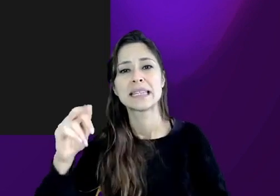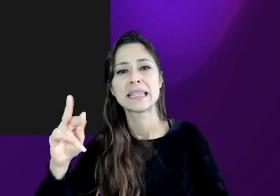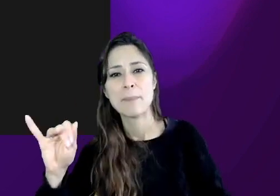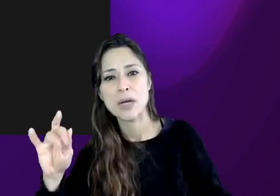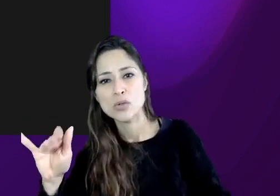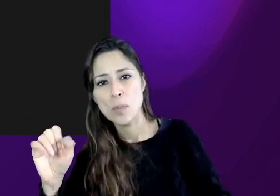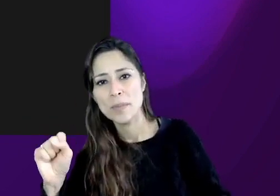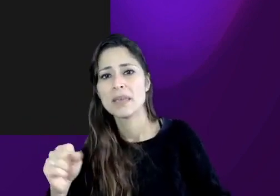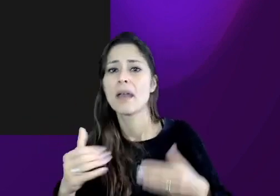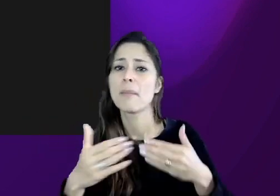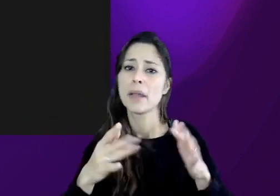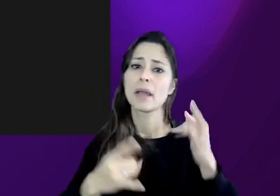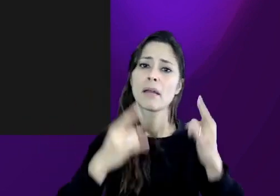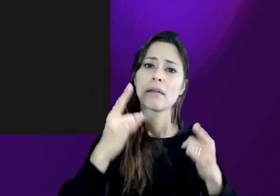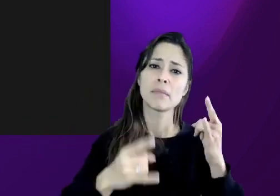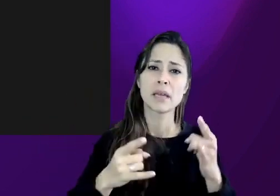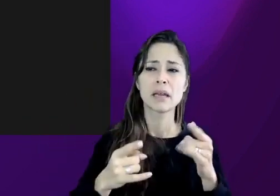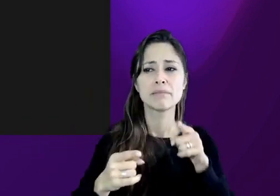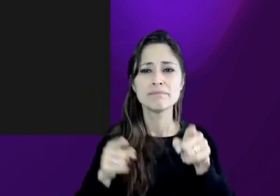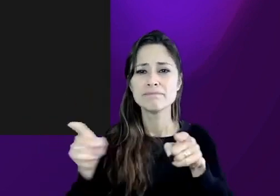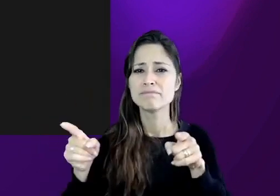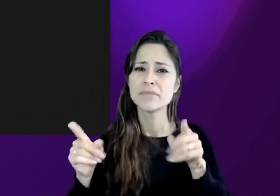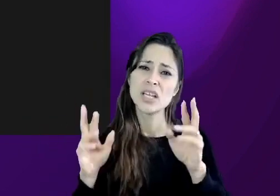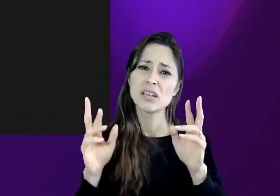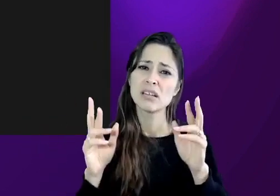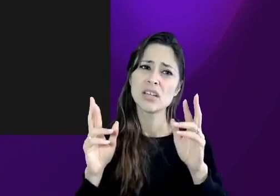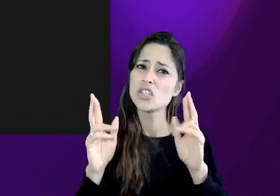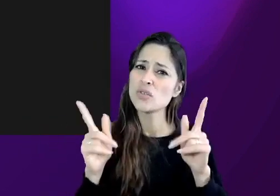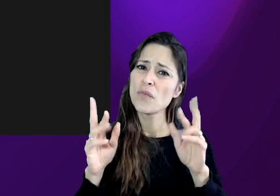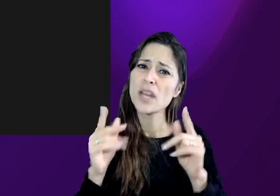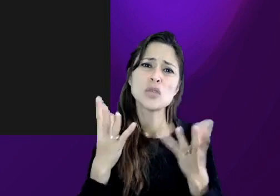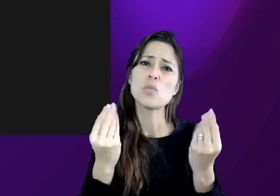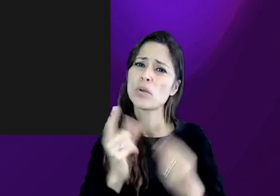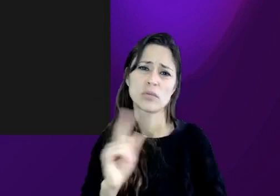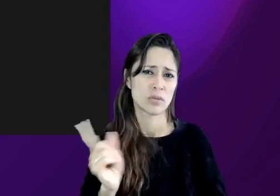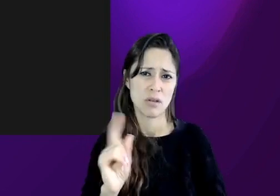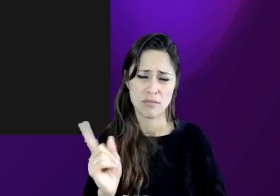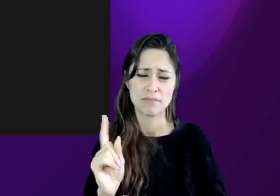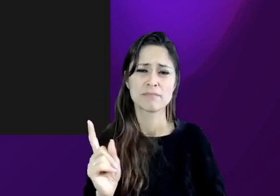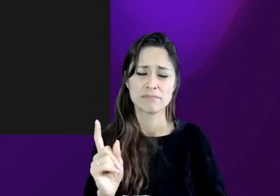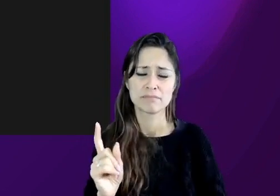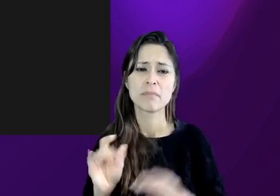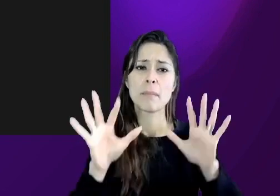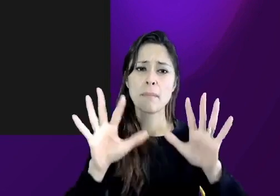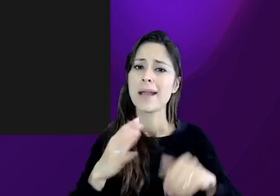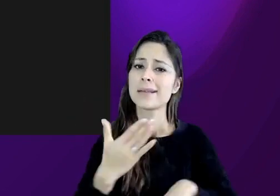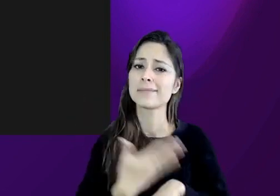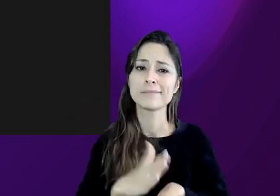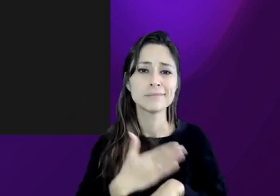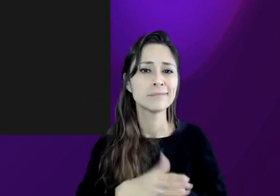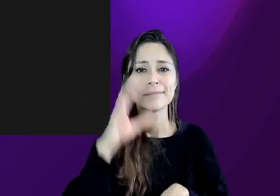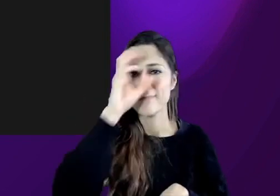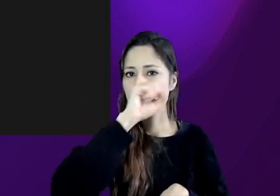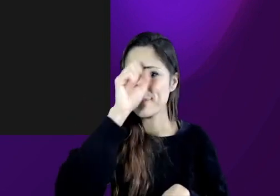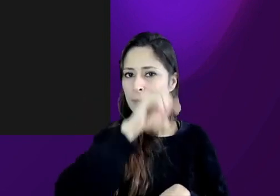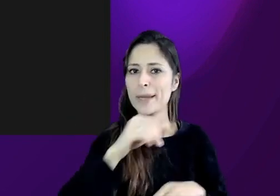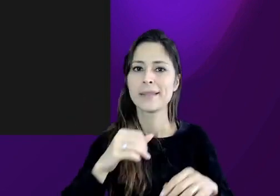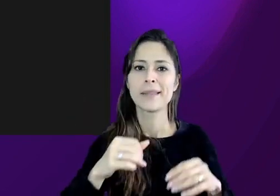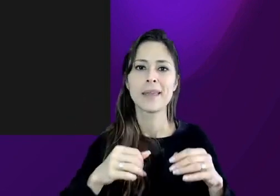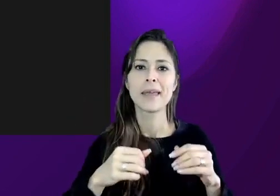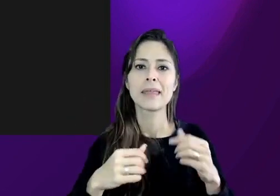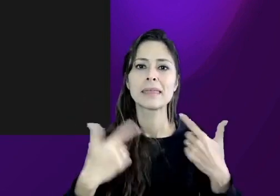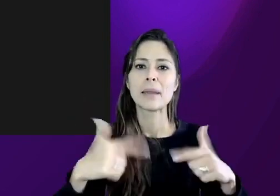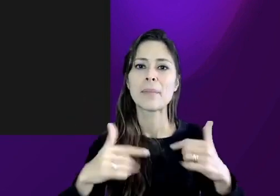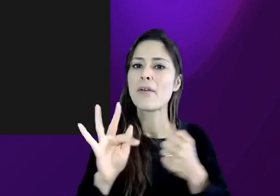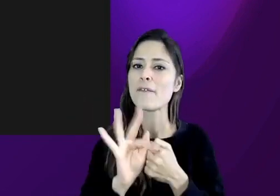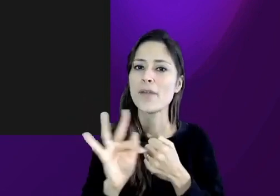difere tanto assim da laparoscopia, a abordagem é a mesma, mas é um aprendizado do método e do equipamento.